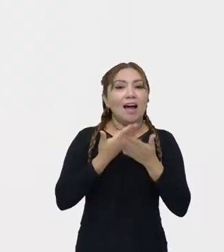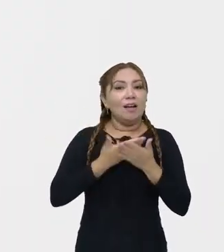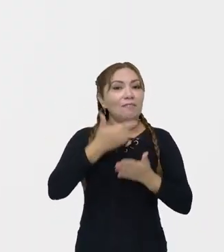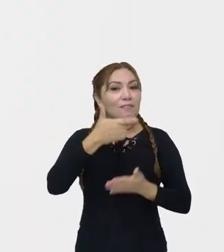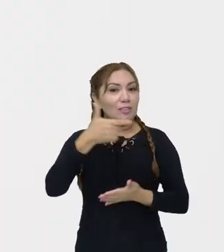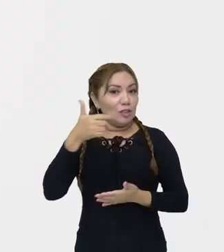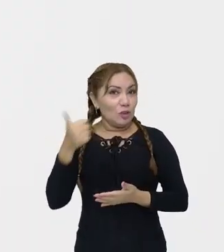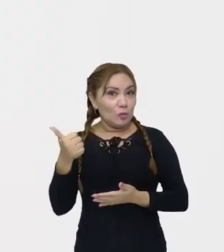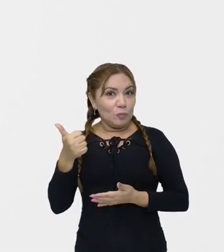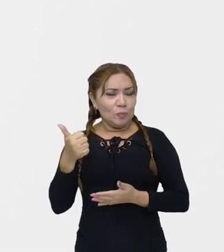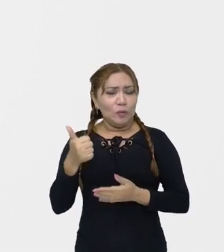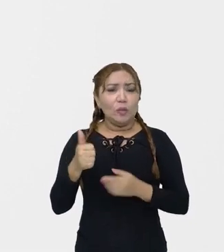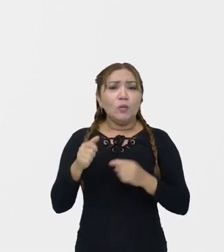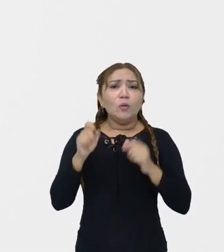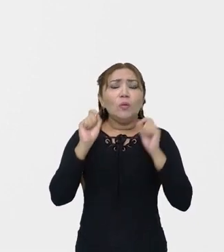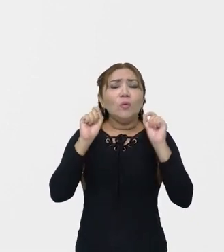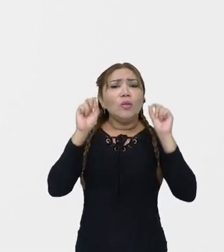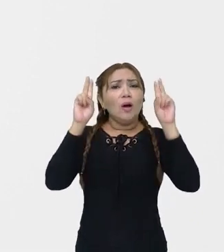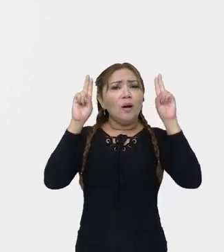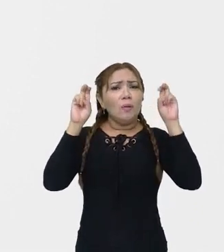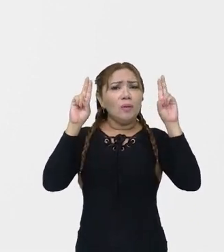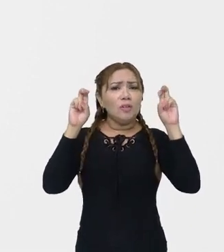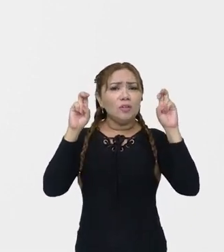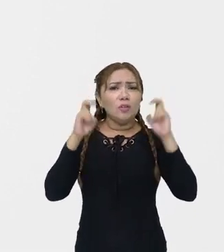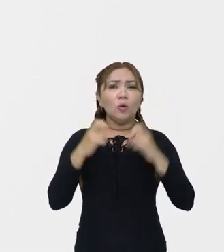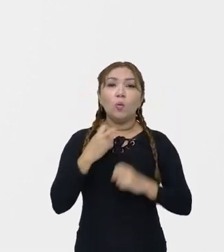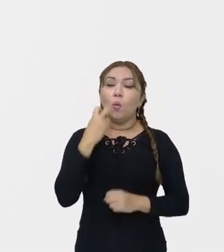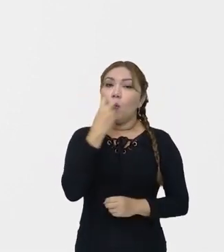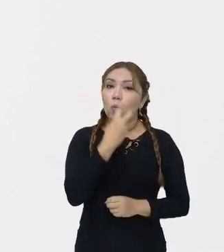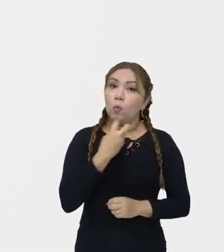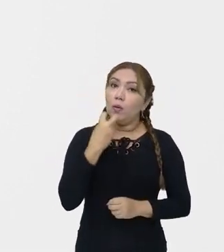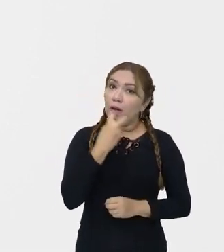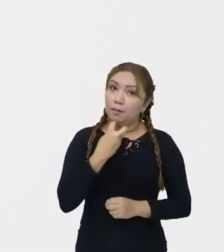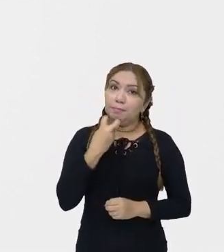21. Qual é o nosso eixo? Oralidade.